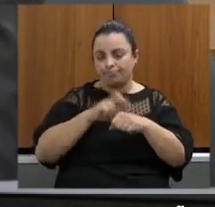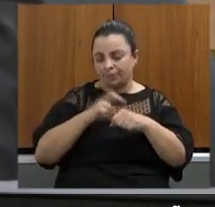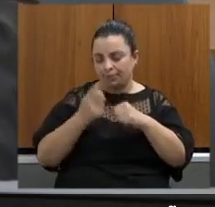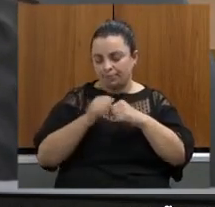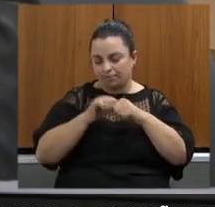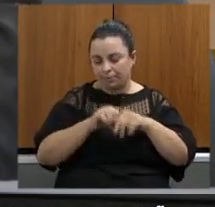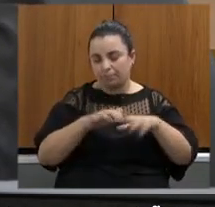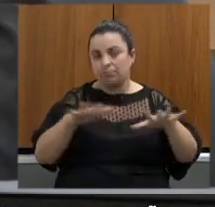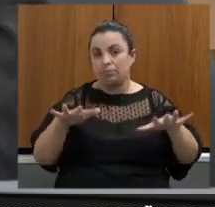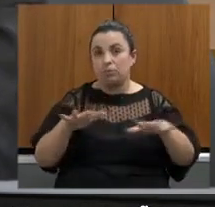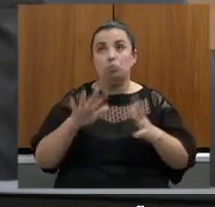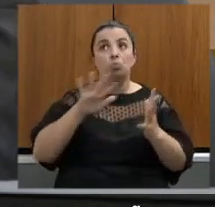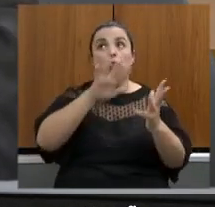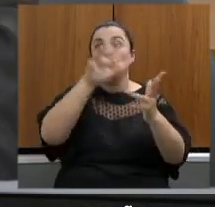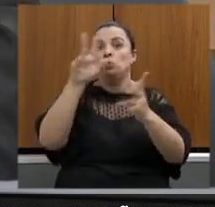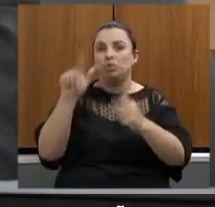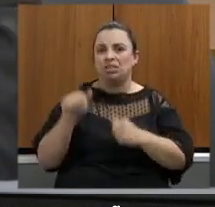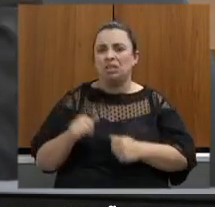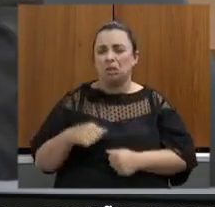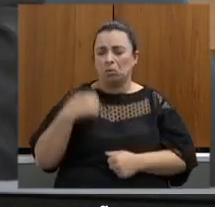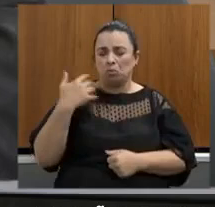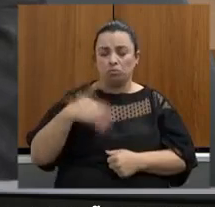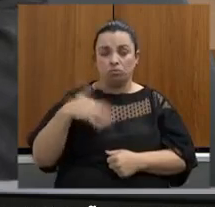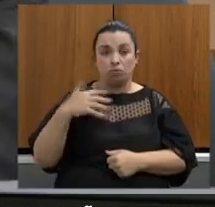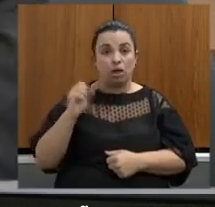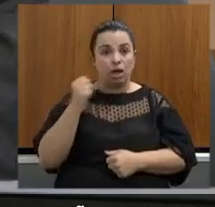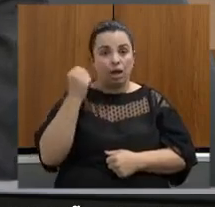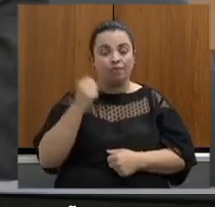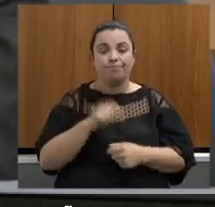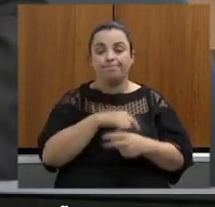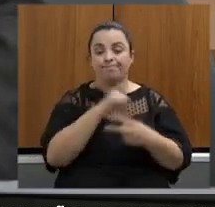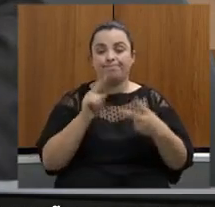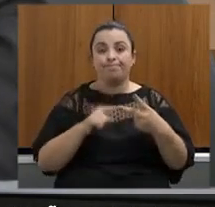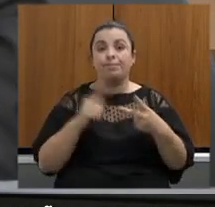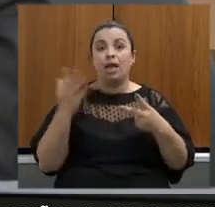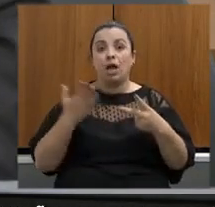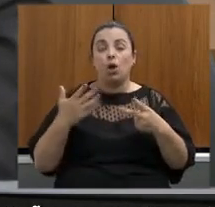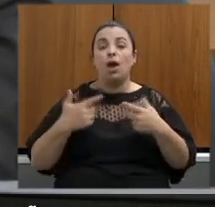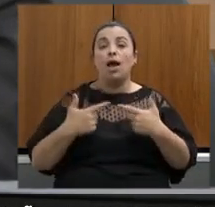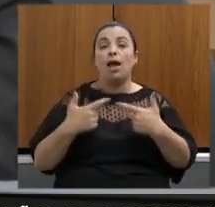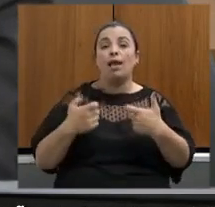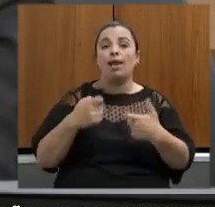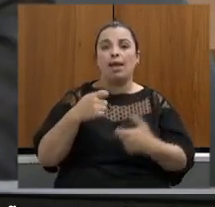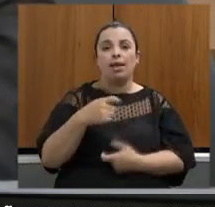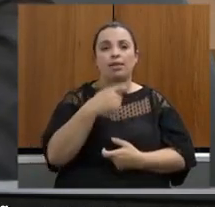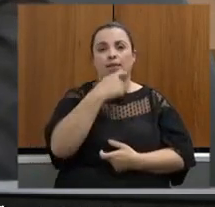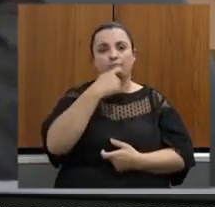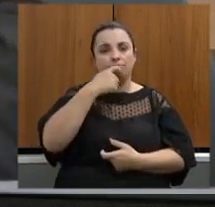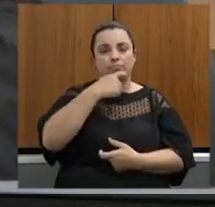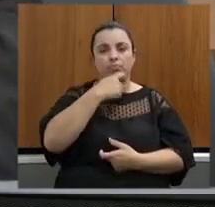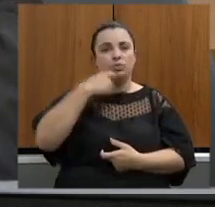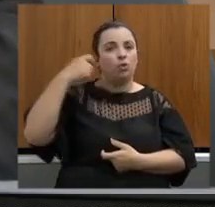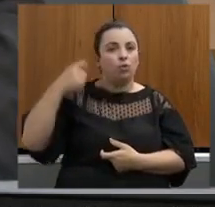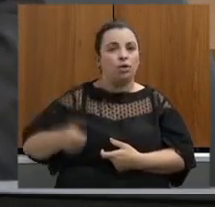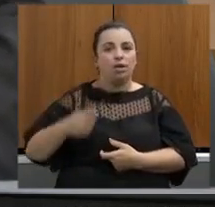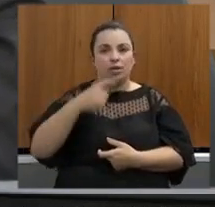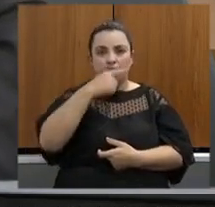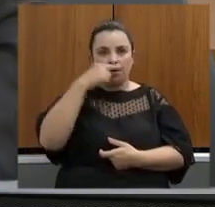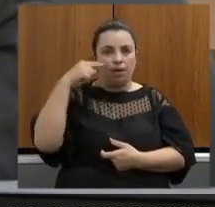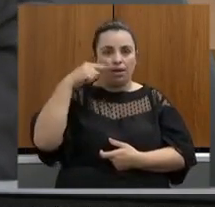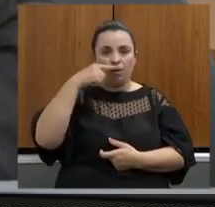segundo agora a guerra da Rússia com ecrã com o crânio Que também está impactando o mundo enterro